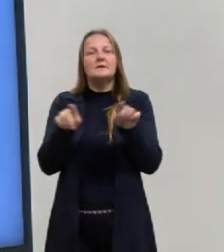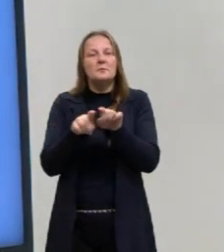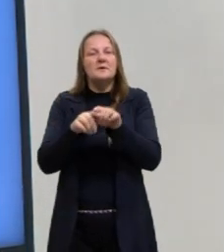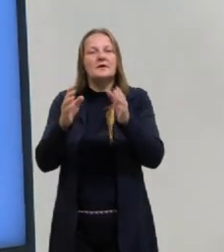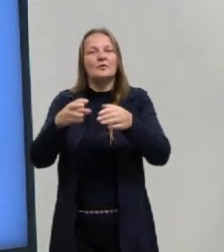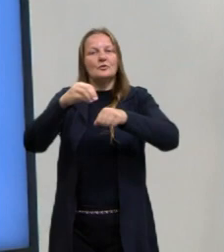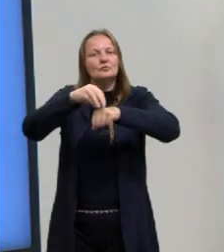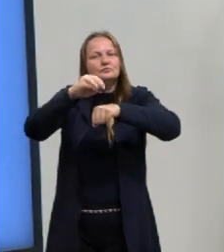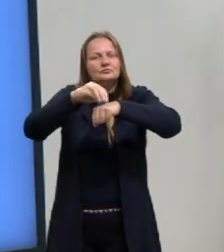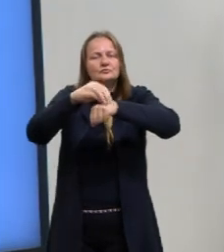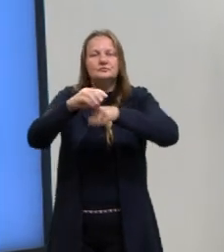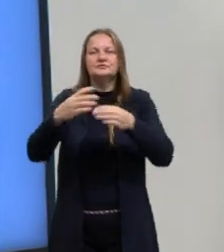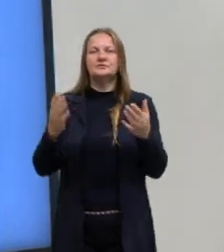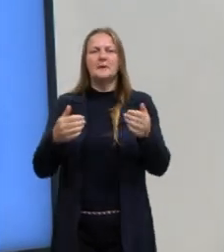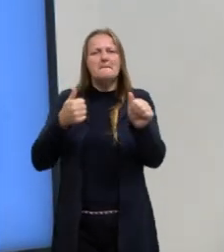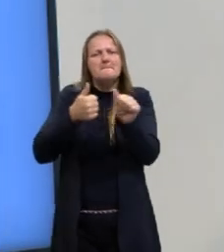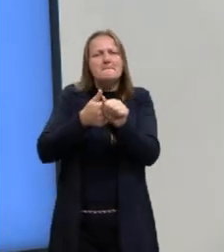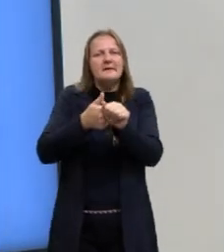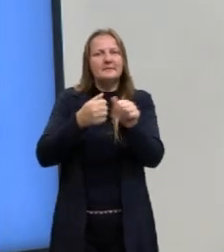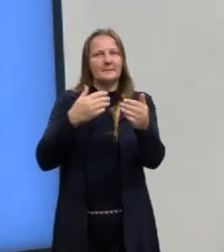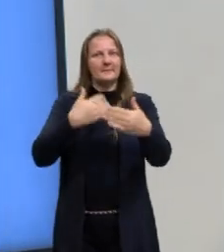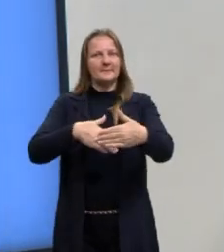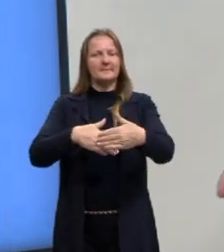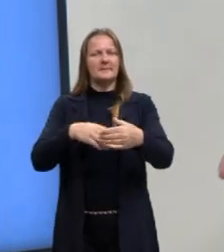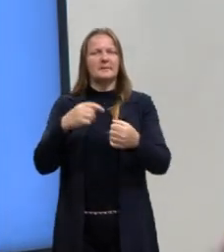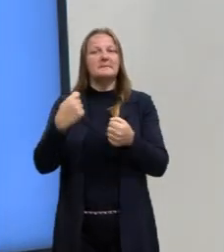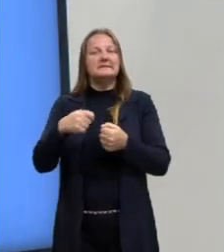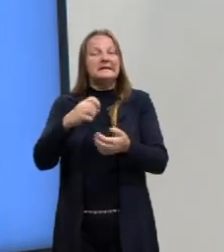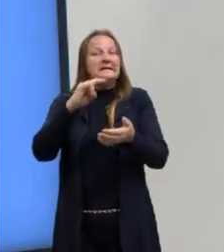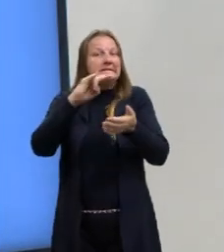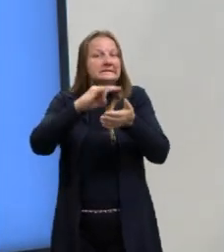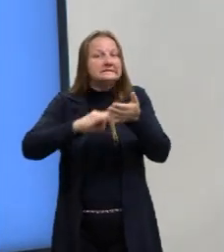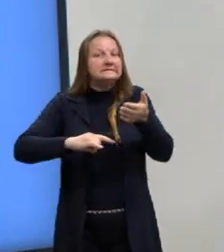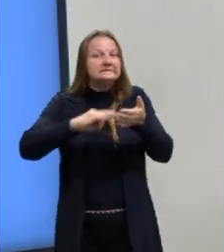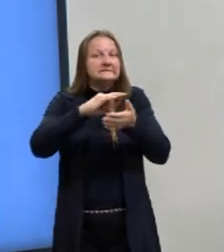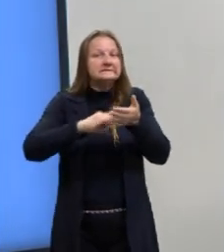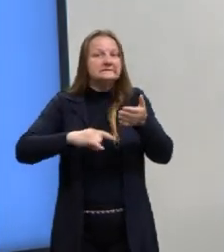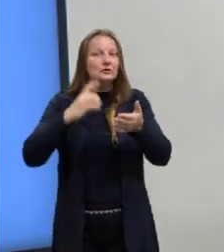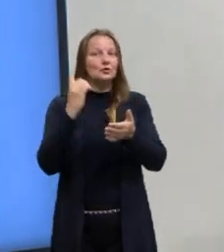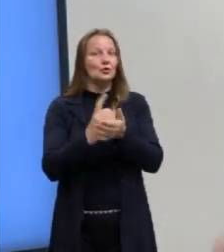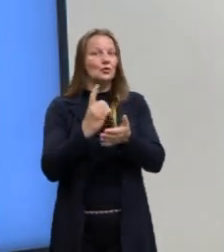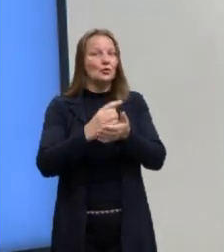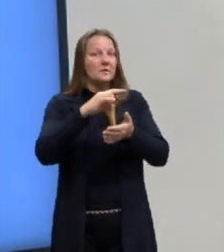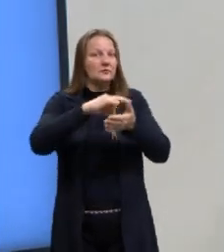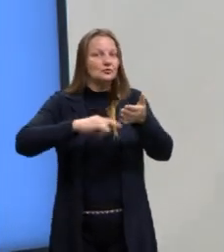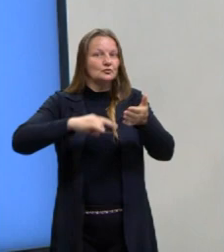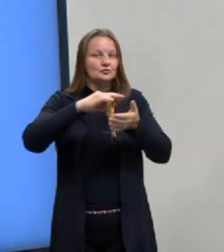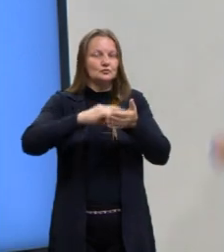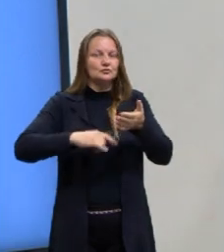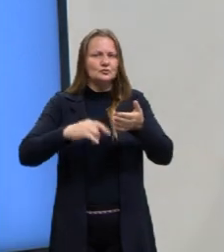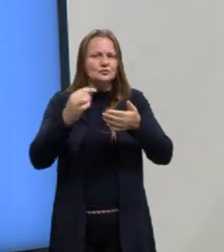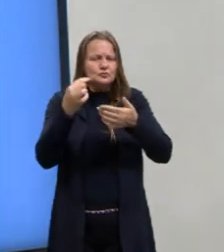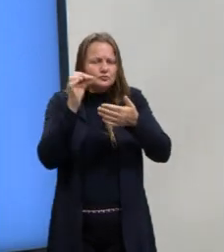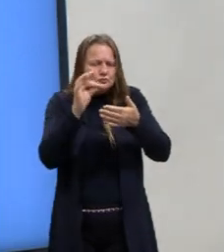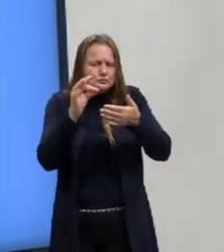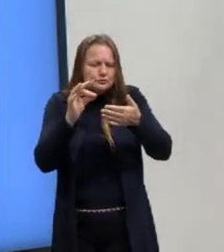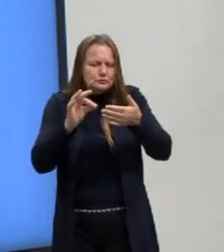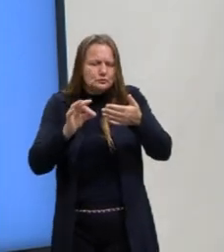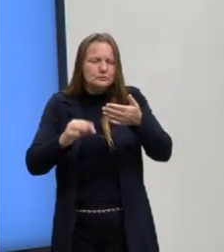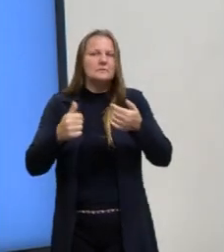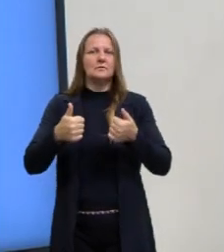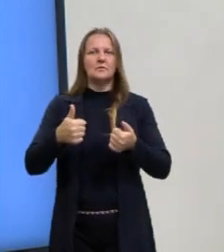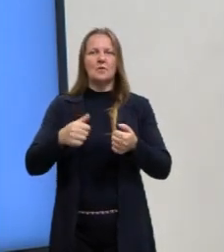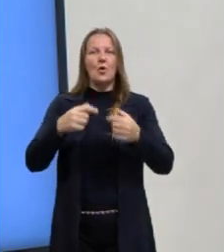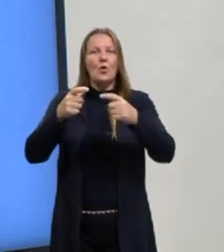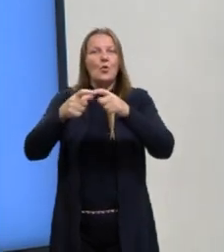uma delas é confira documentação dê uma olhada na documentação está tudo em dia tudo ok